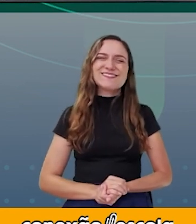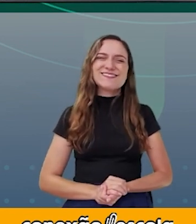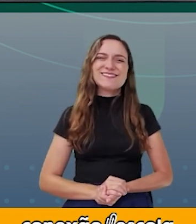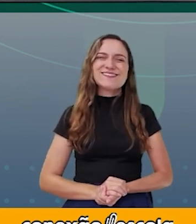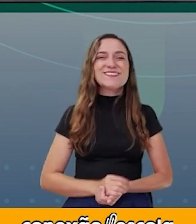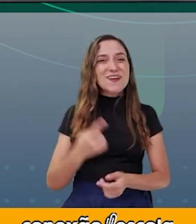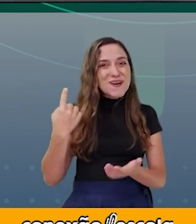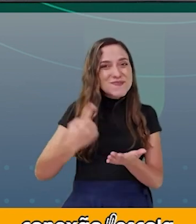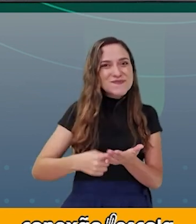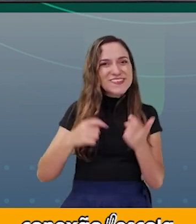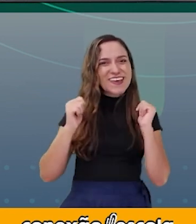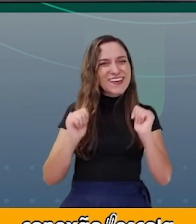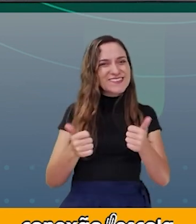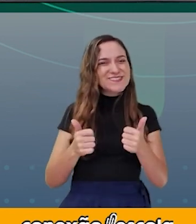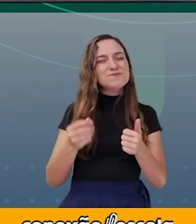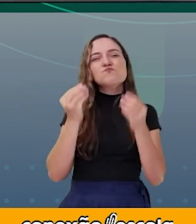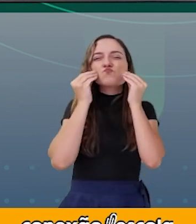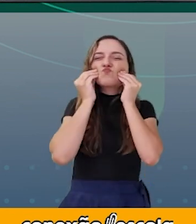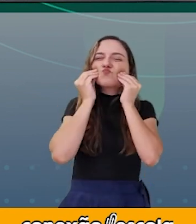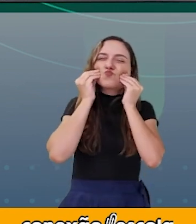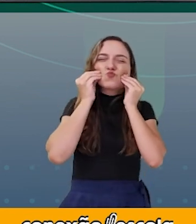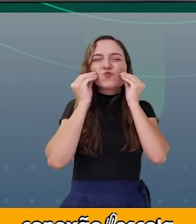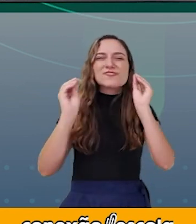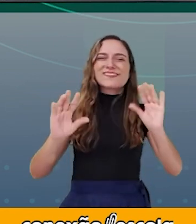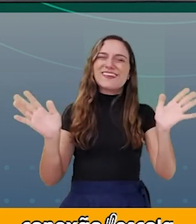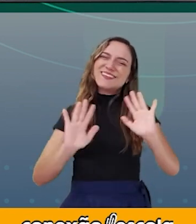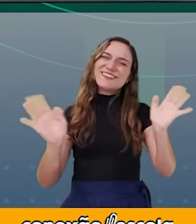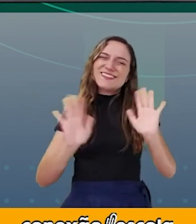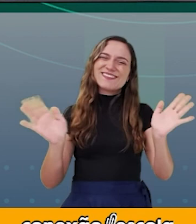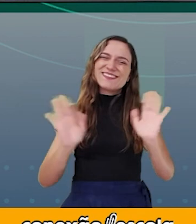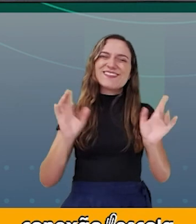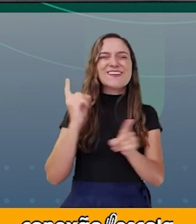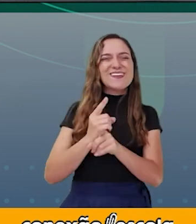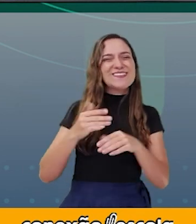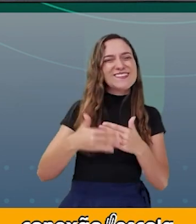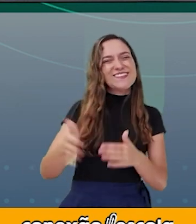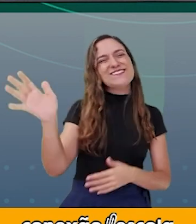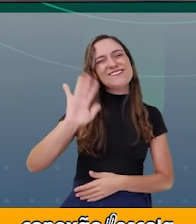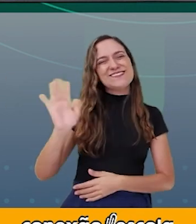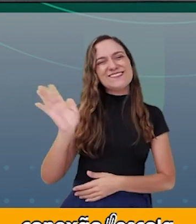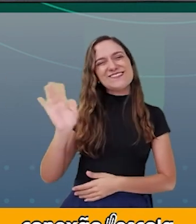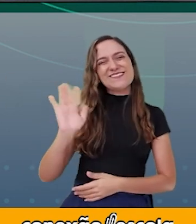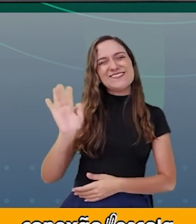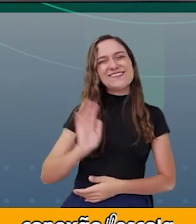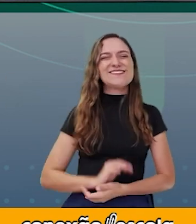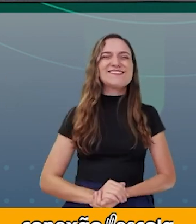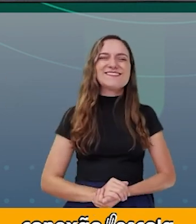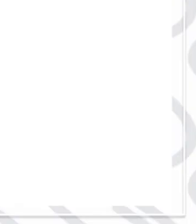videoaula. Combinado? Um beijo e até mais. Tchau, tchau!